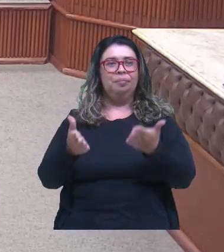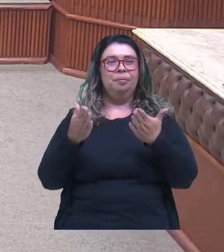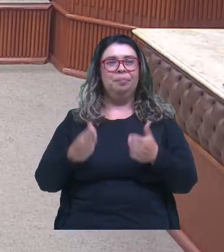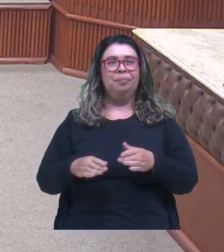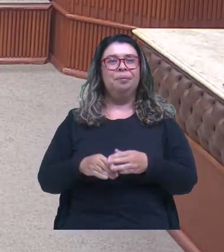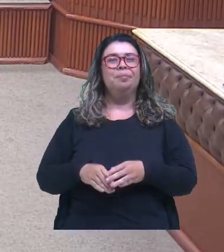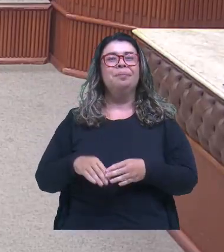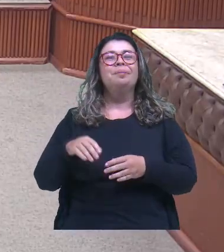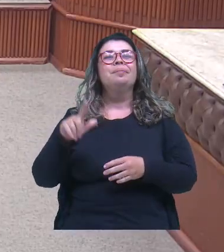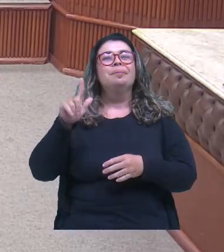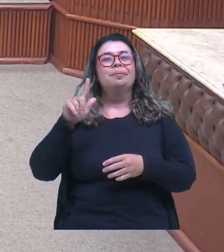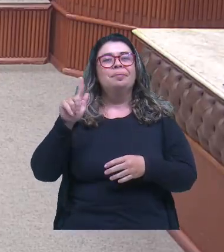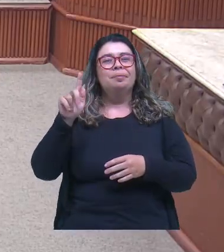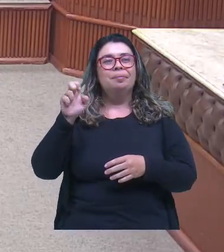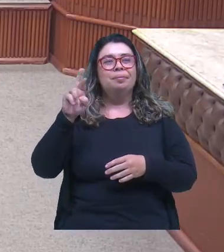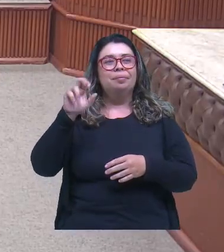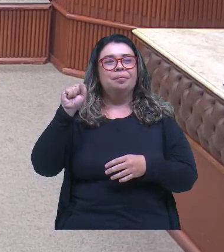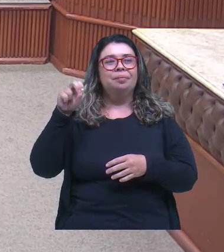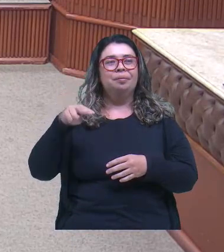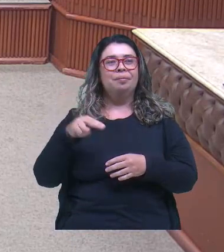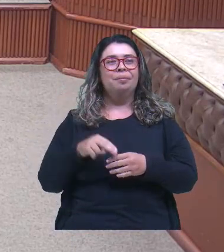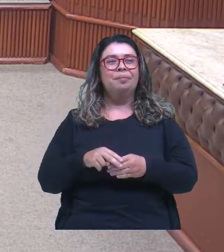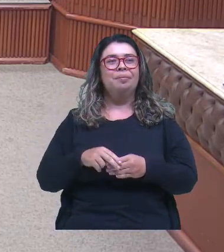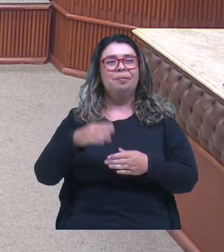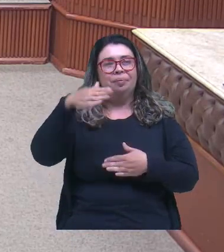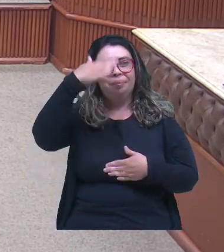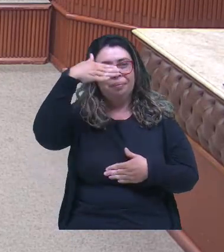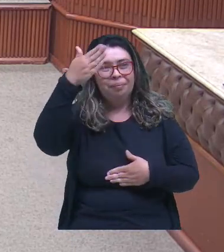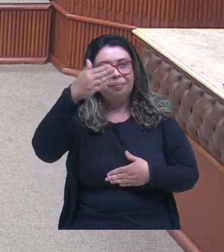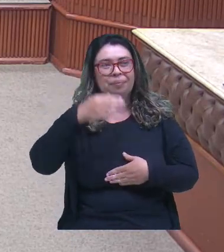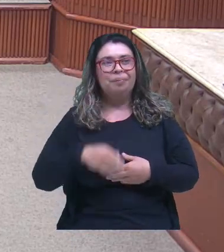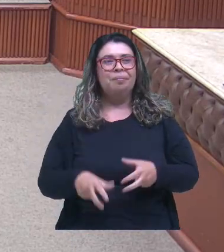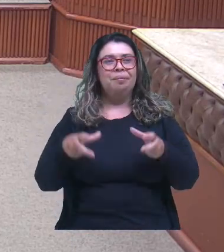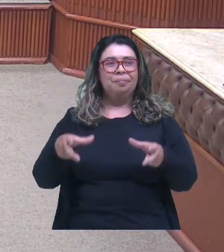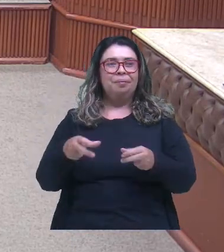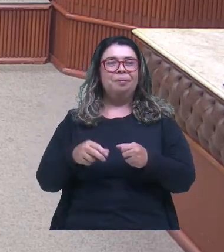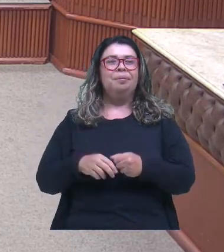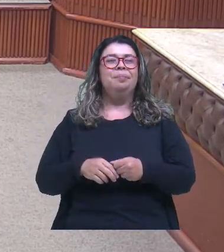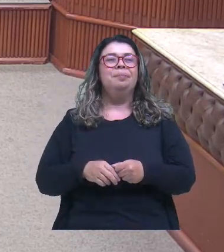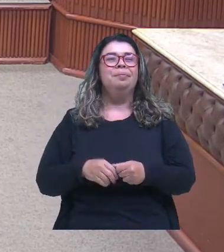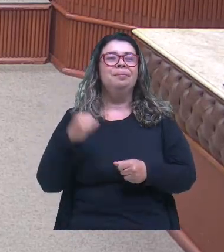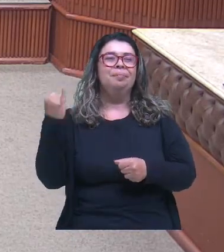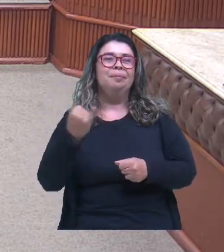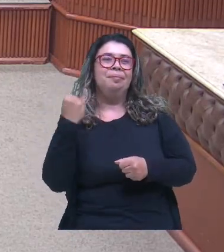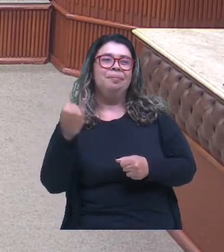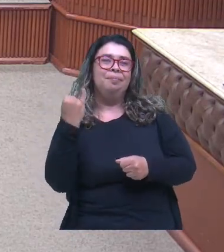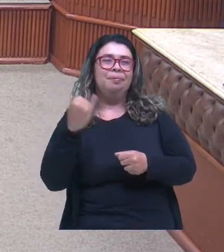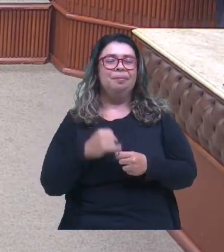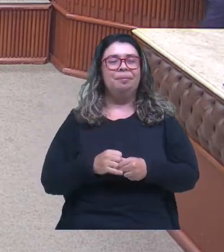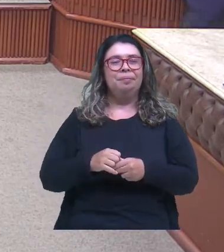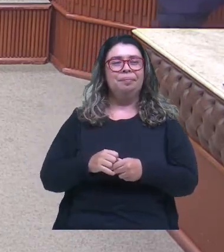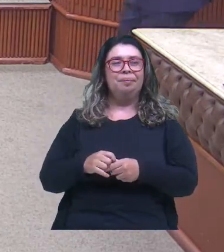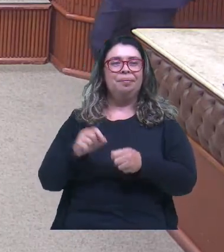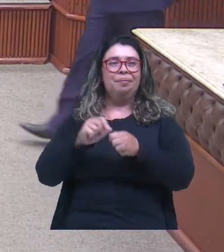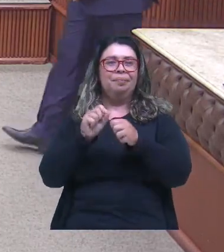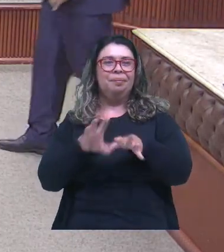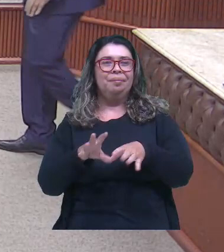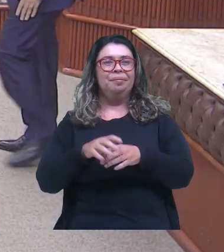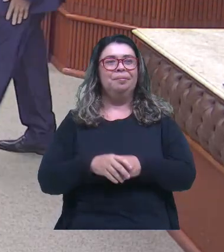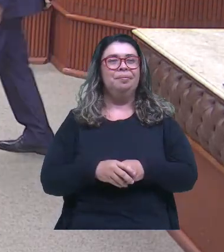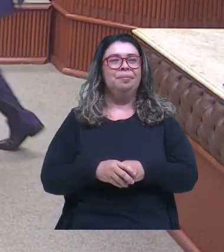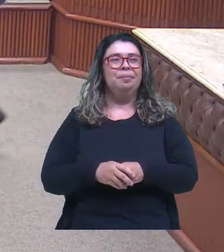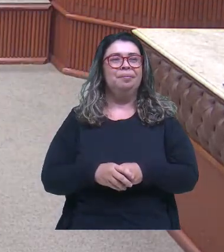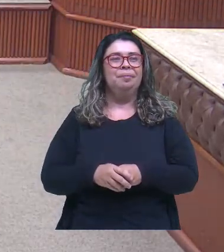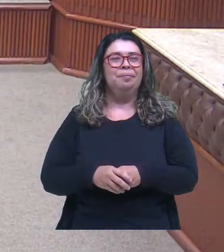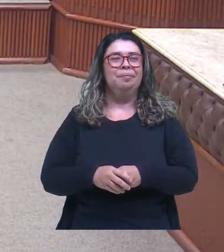de Souza uma homenagem da Câmara Municipal em razão da sua importante participação no processo de criação do